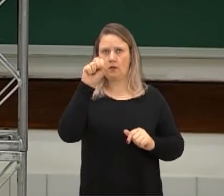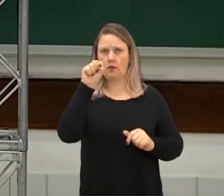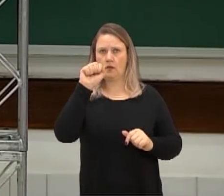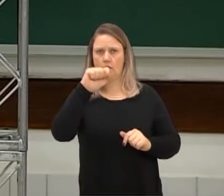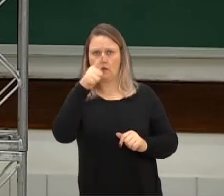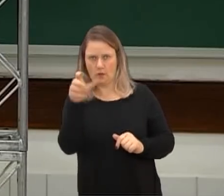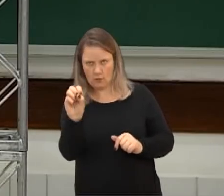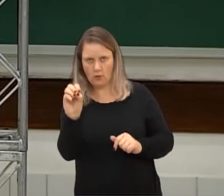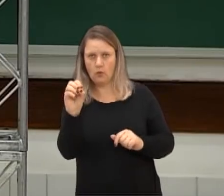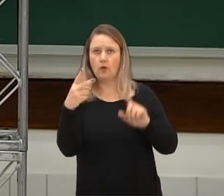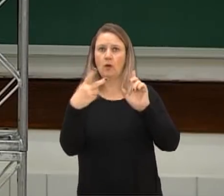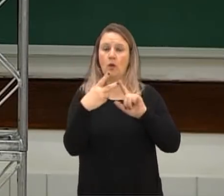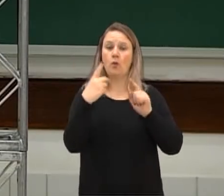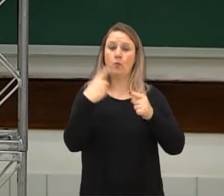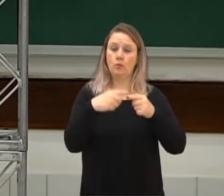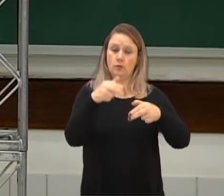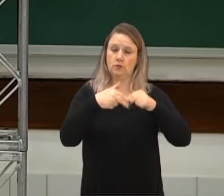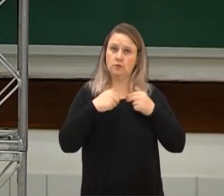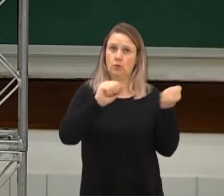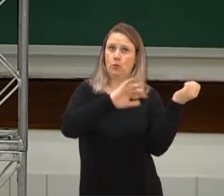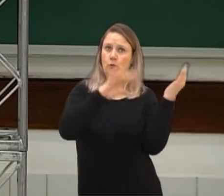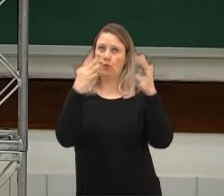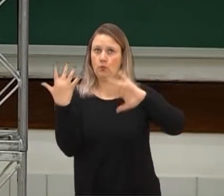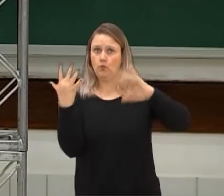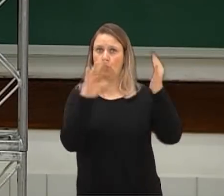decorrente do intemperismo.